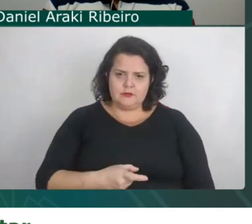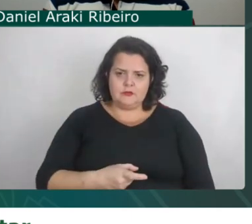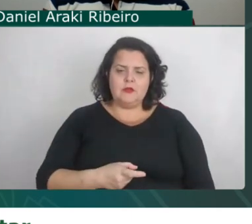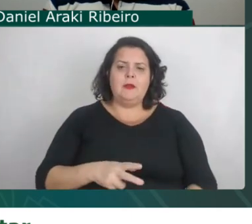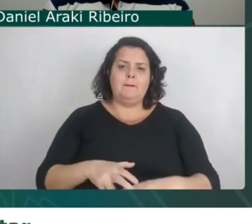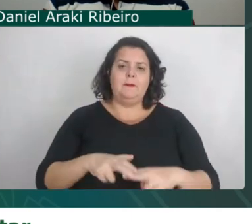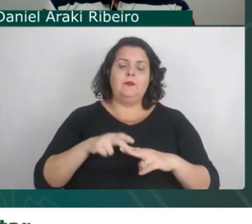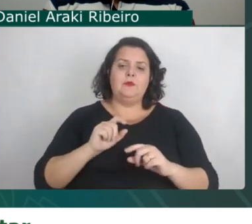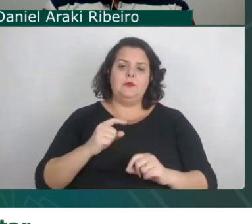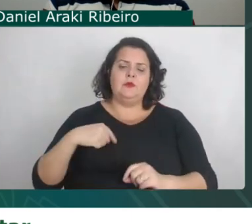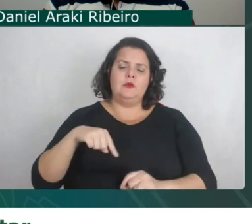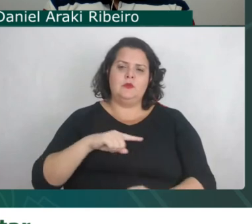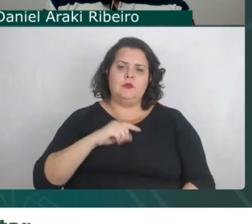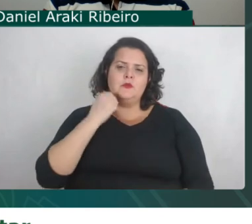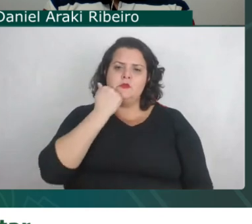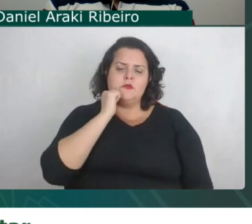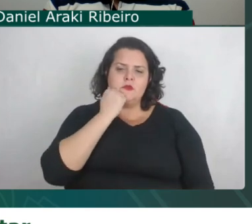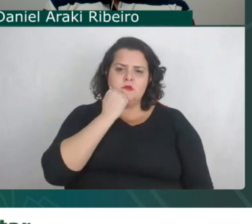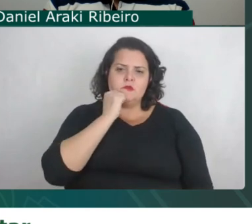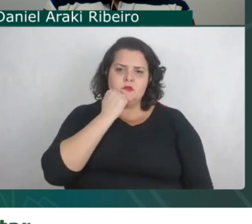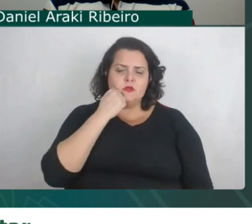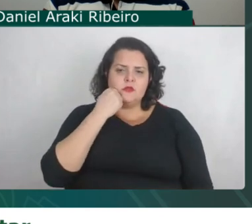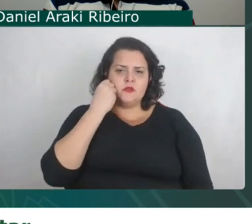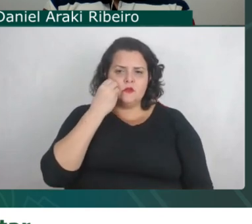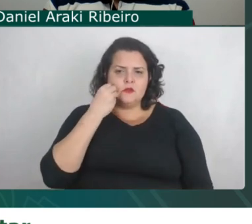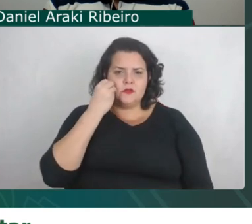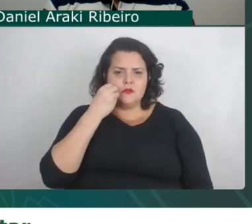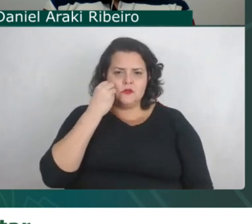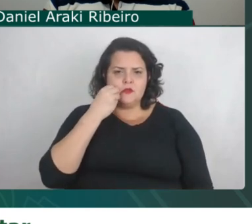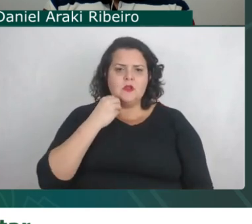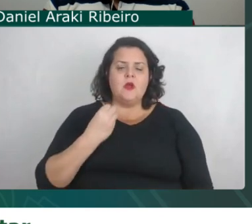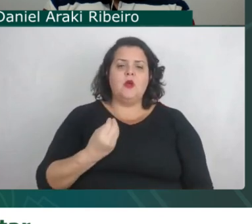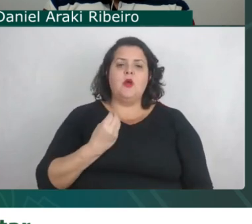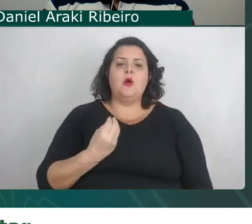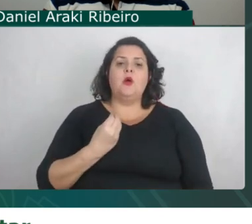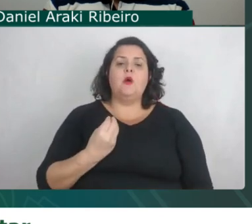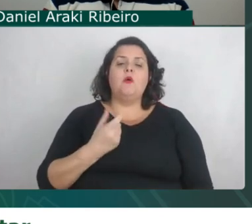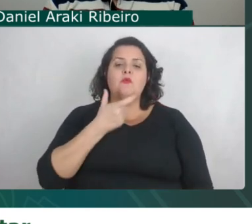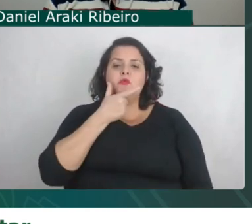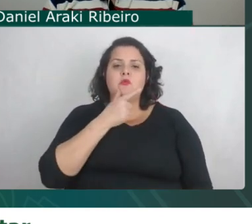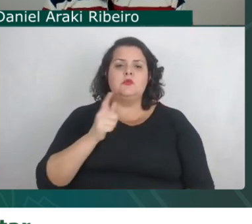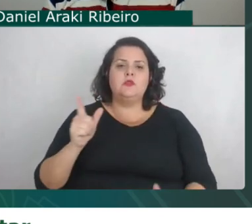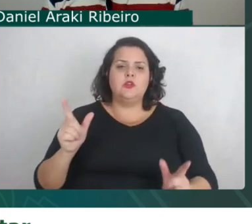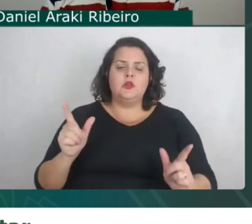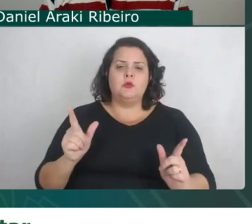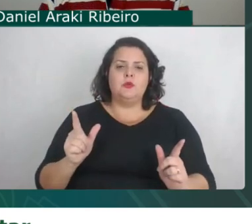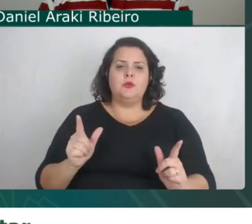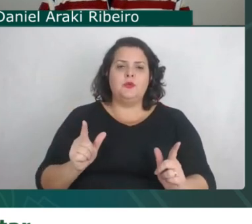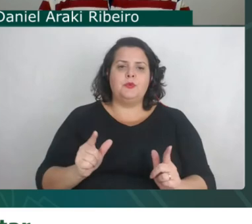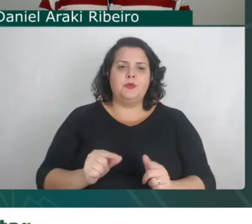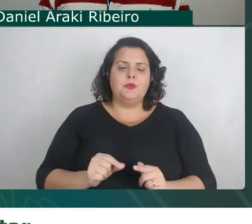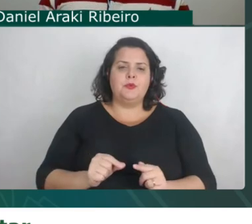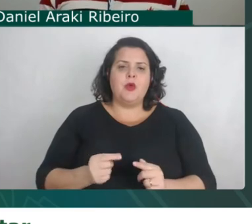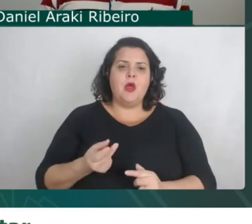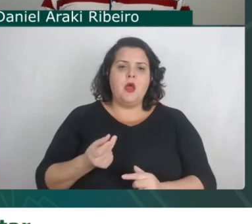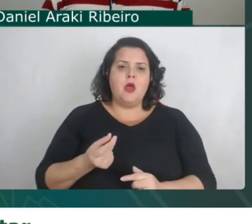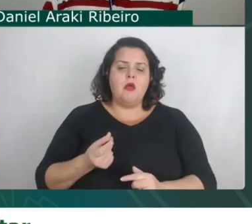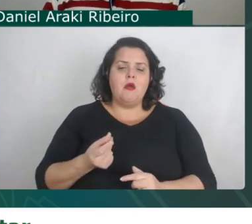à ciência buscar caminhos de diminuir esse custo para identificar novos compostos